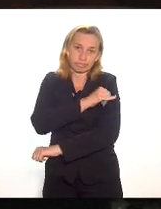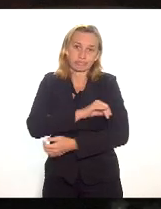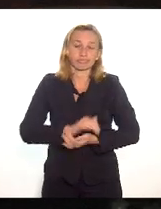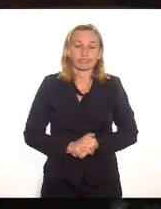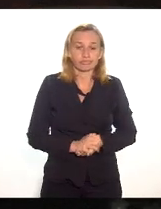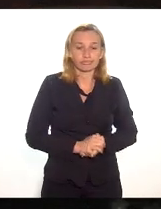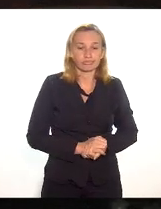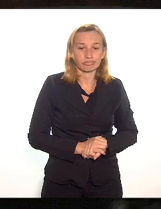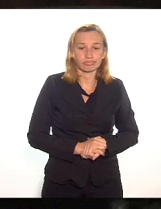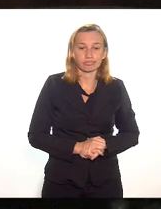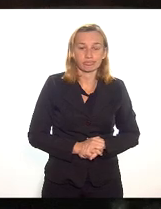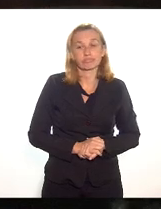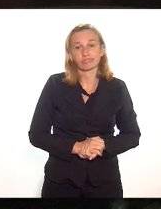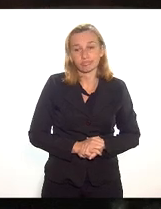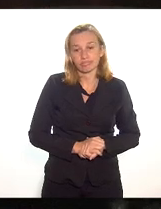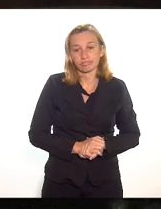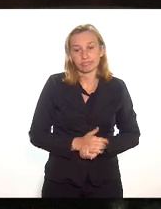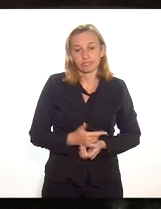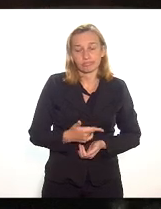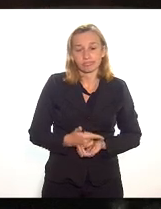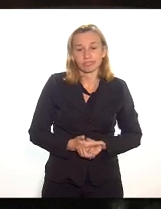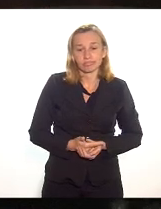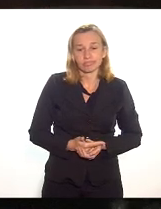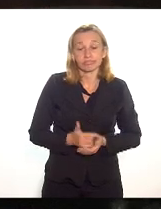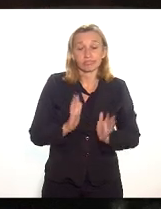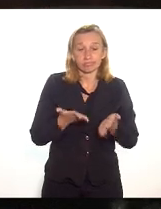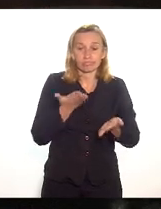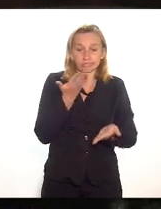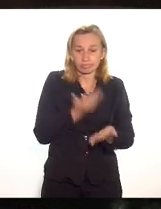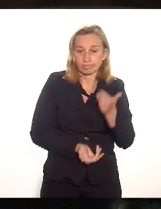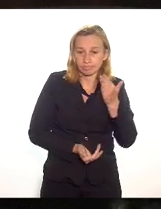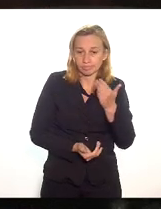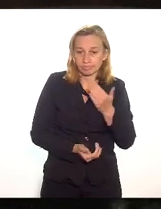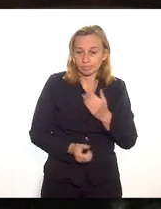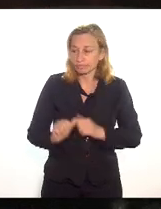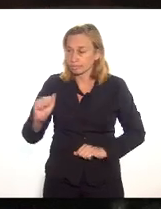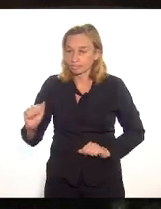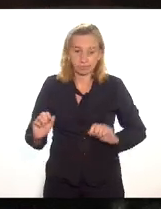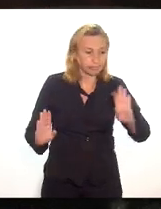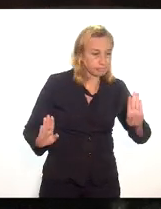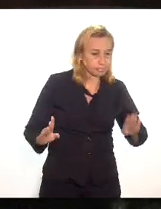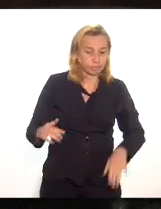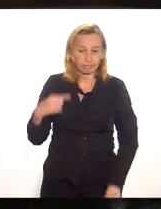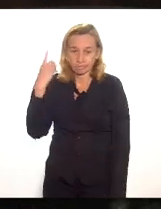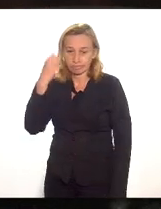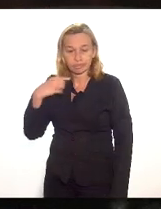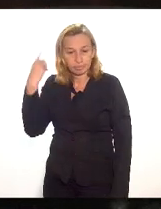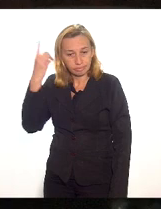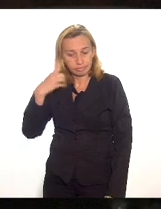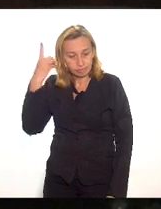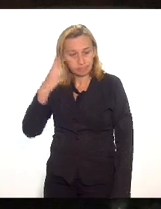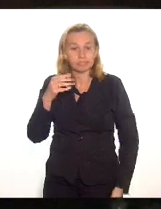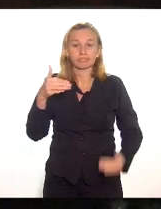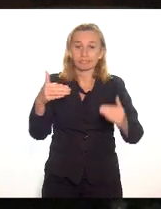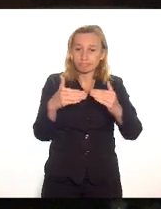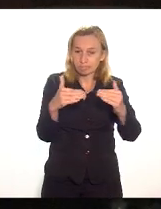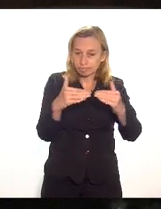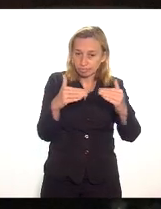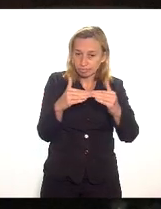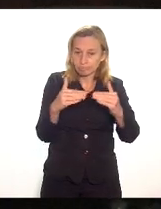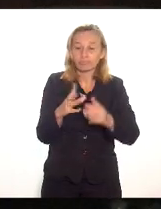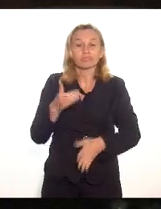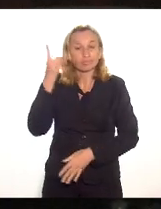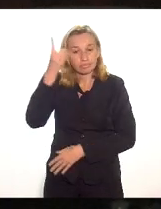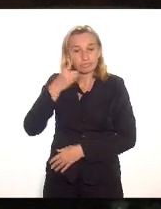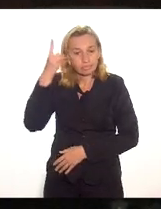um tiro no pé, e quem está perdendo hoje não é esse ou aquele deputado, porque concordo com a